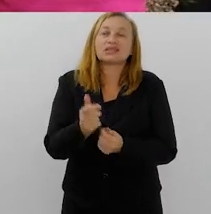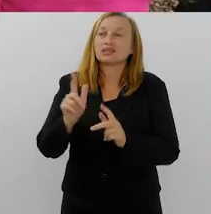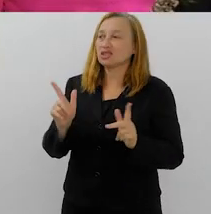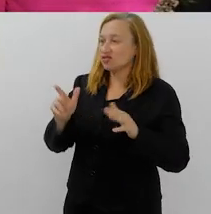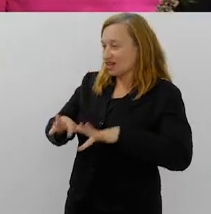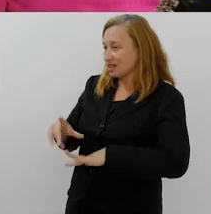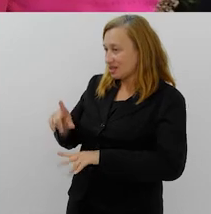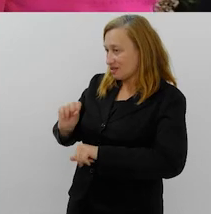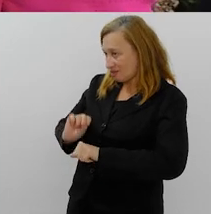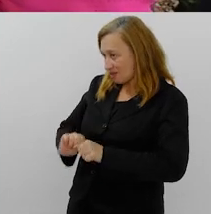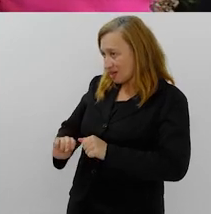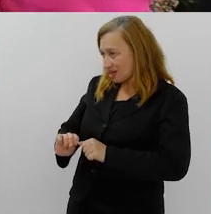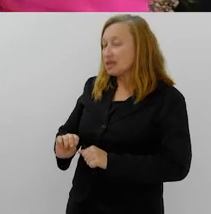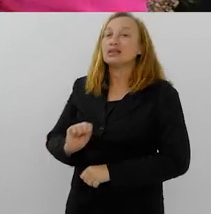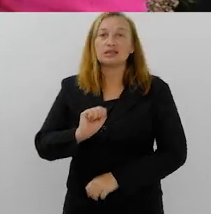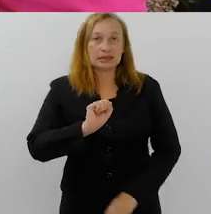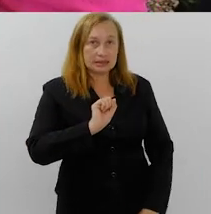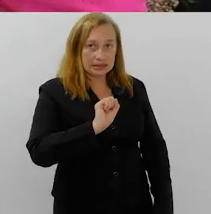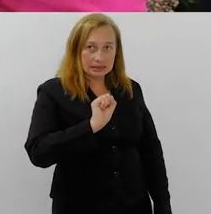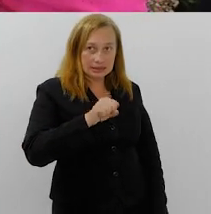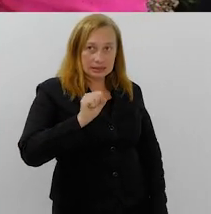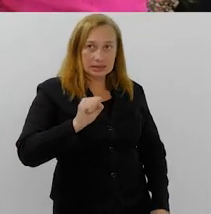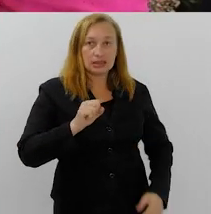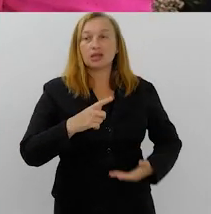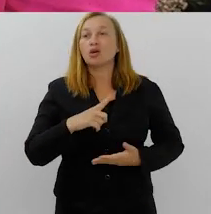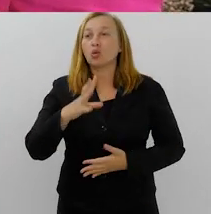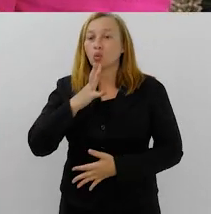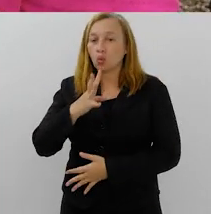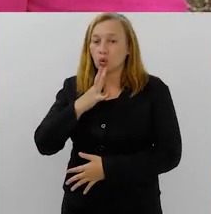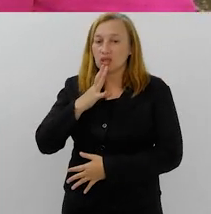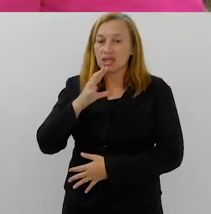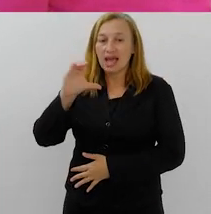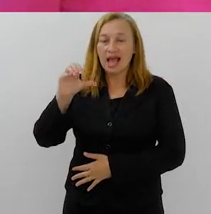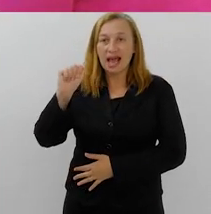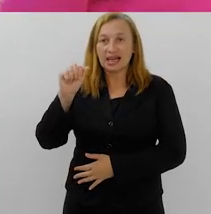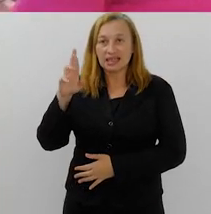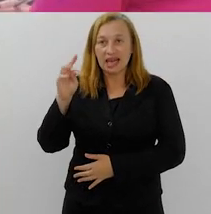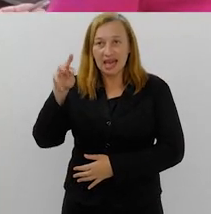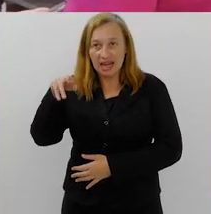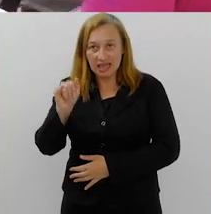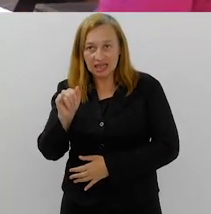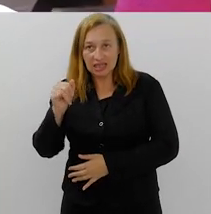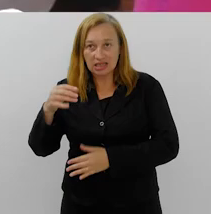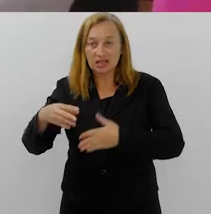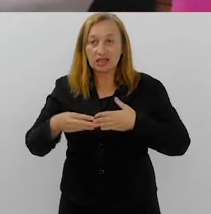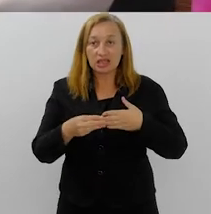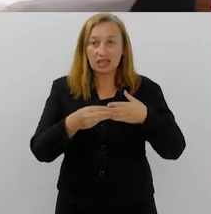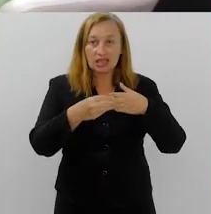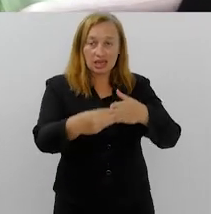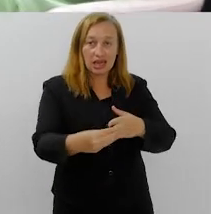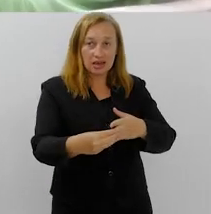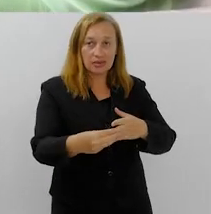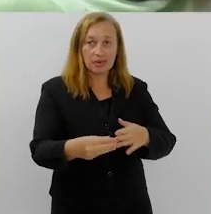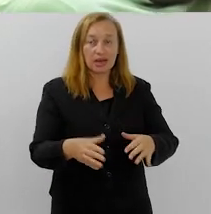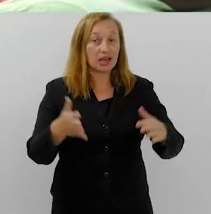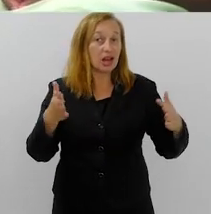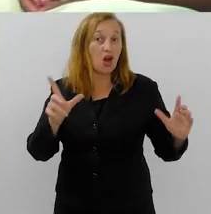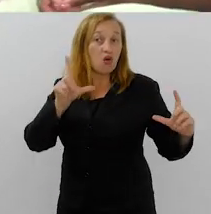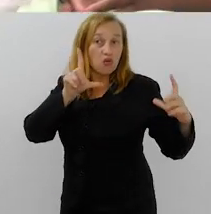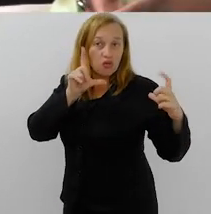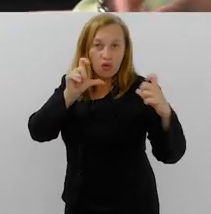faz muita diferença né quando eu conheci Catarina quando eu consegui levar Catarina para